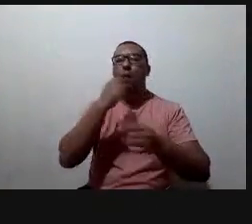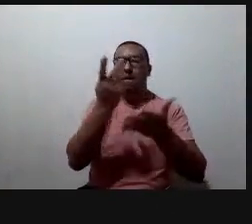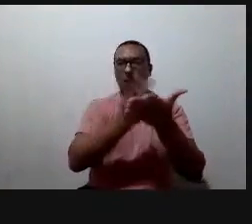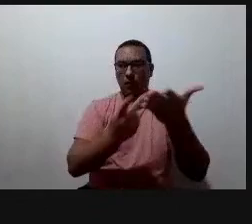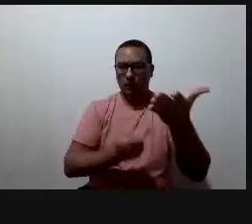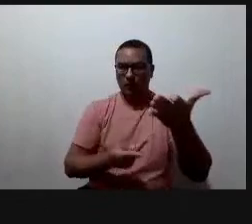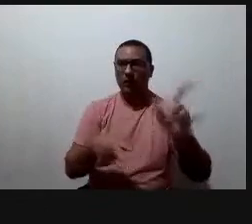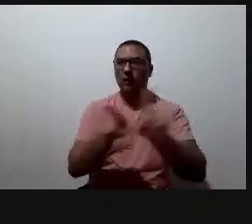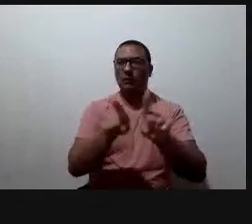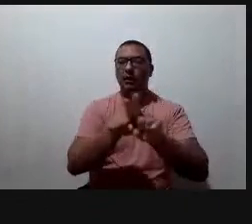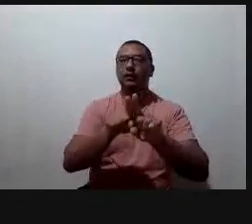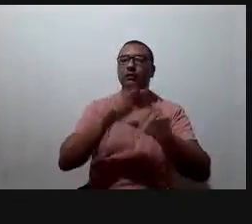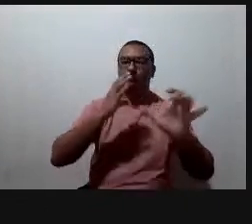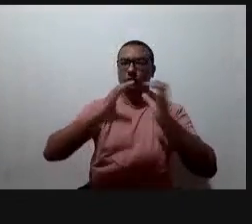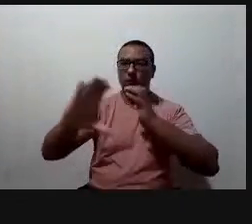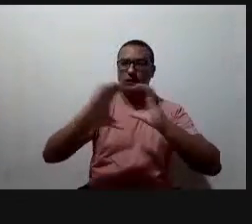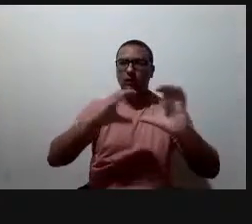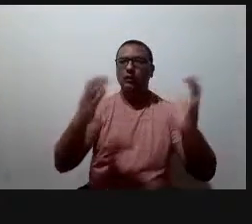aqui,